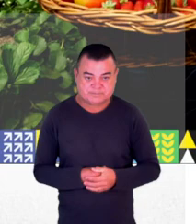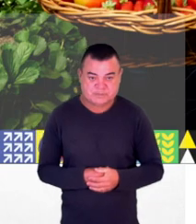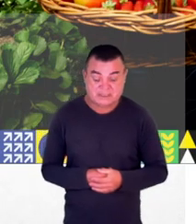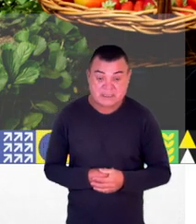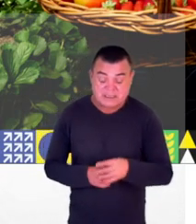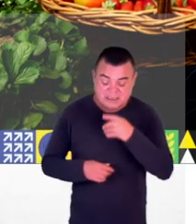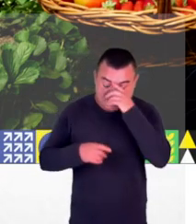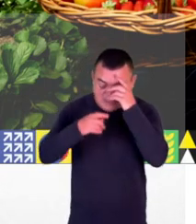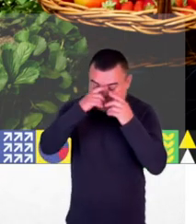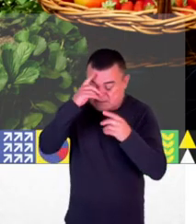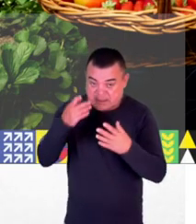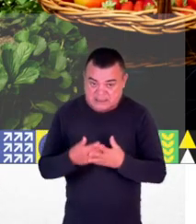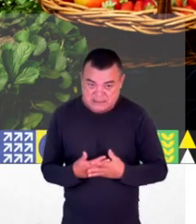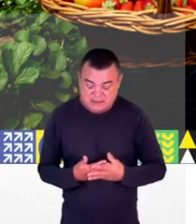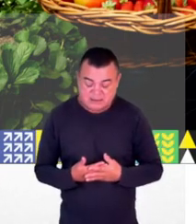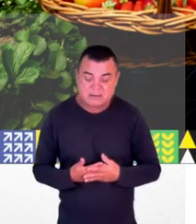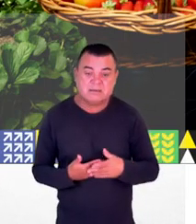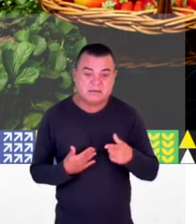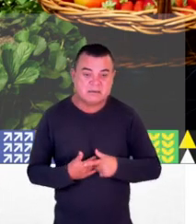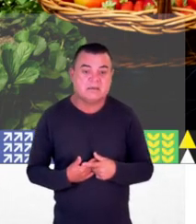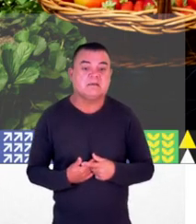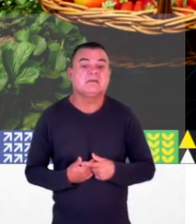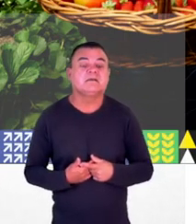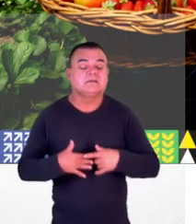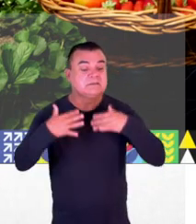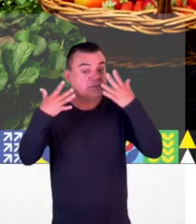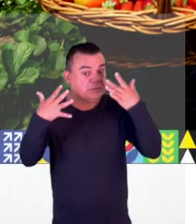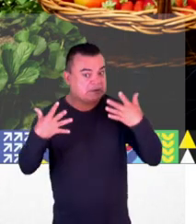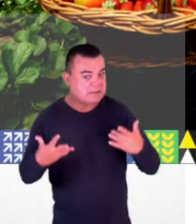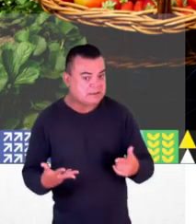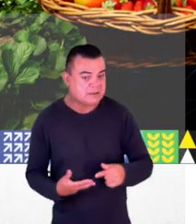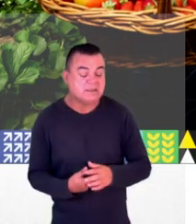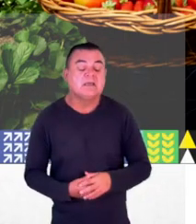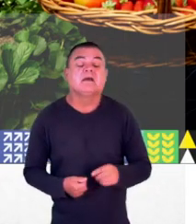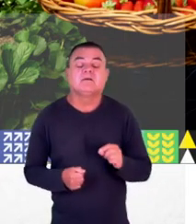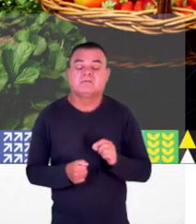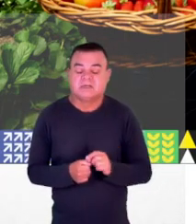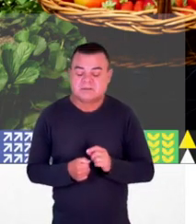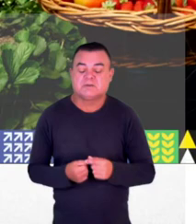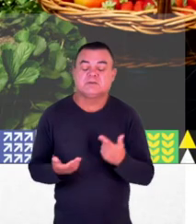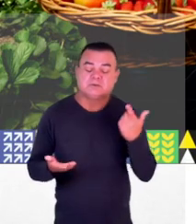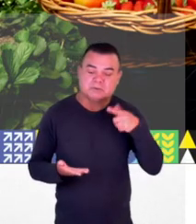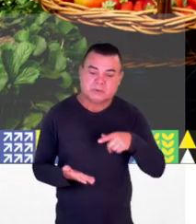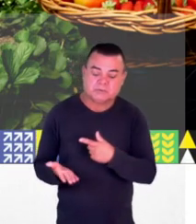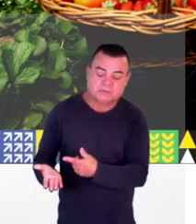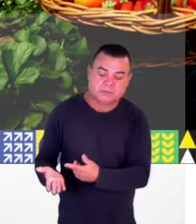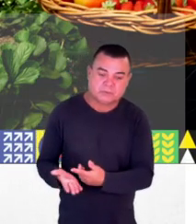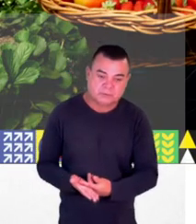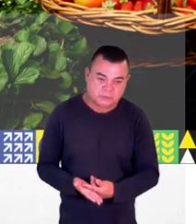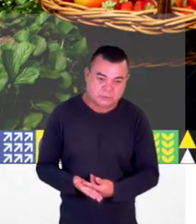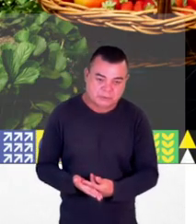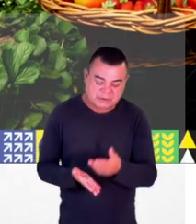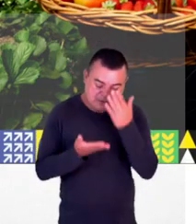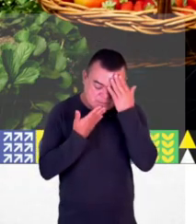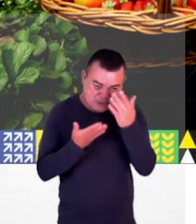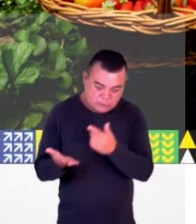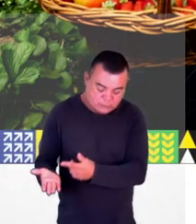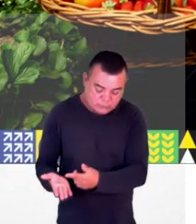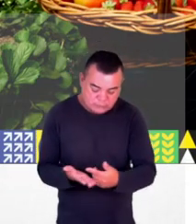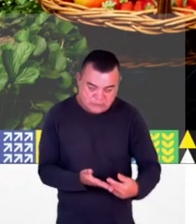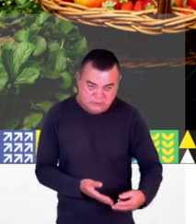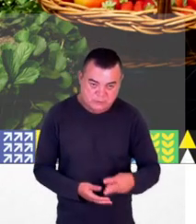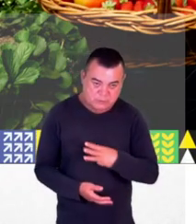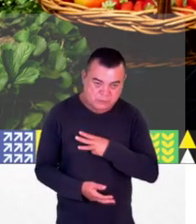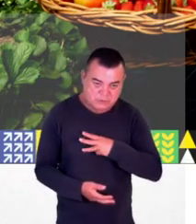TC aqui e faço novamente o agradecimento ao convite do Conselho Nacional do Ministério Público Porque sem dúvida eh nós temos